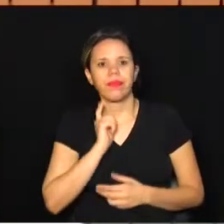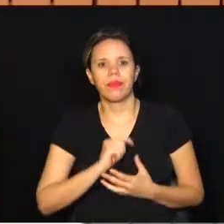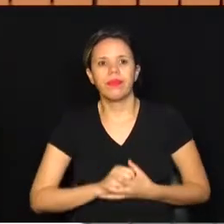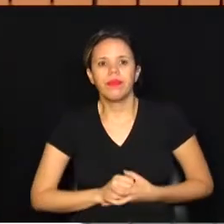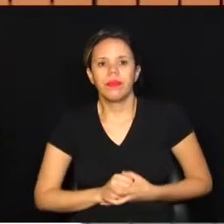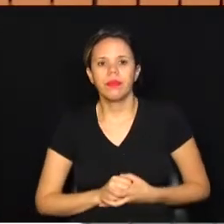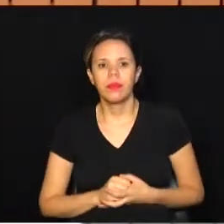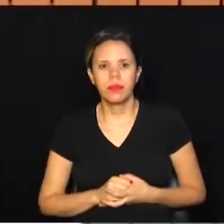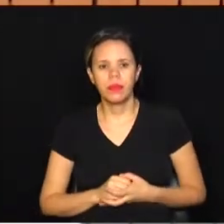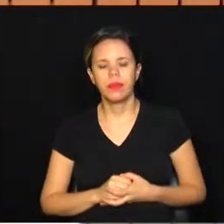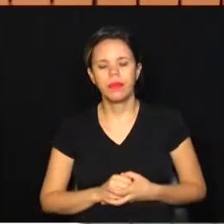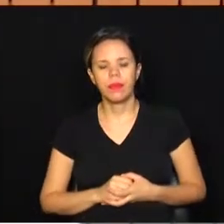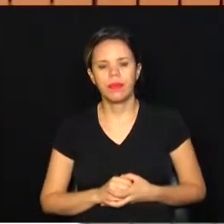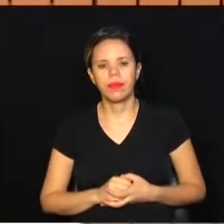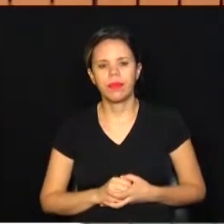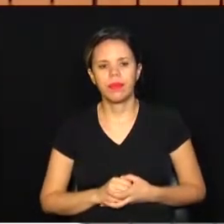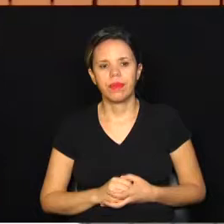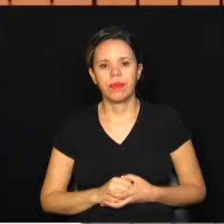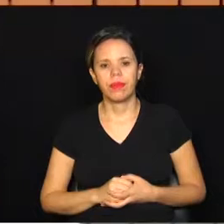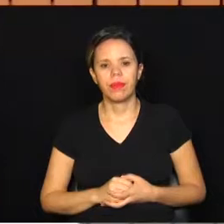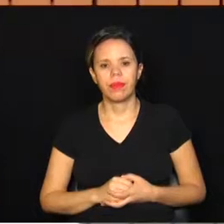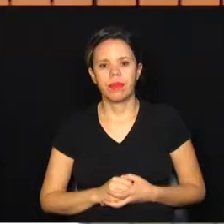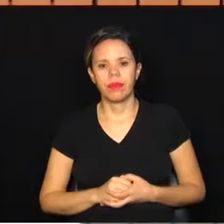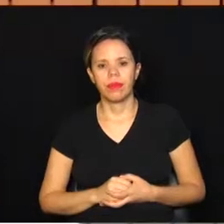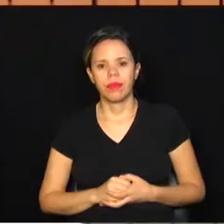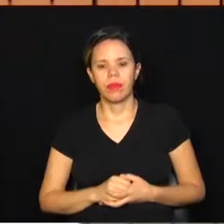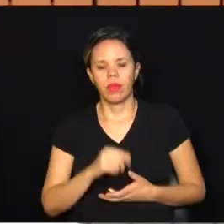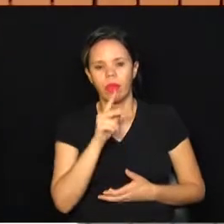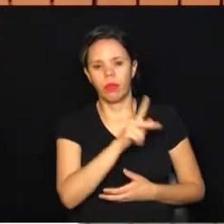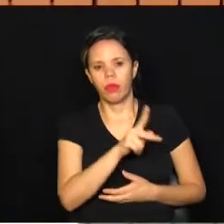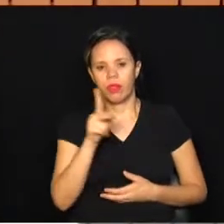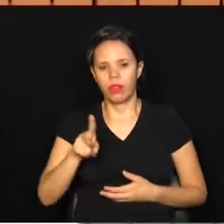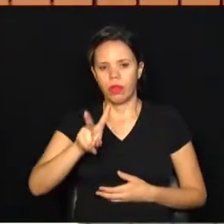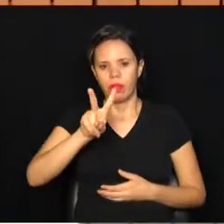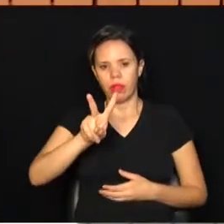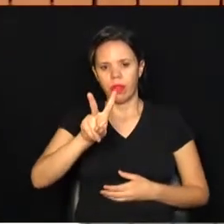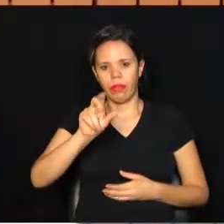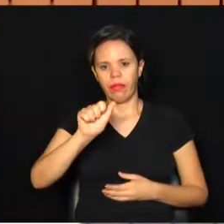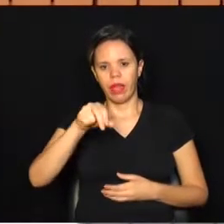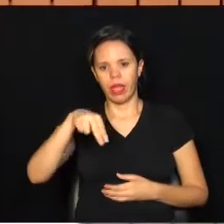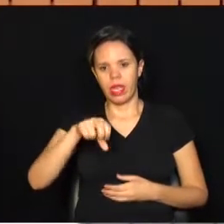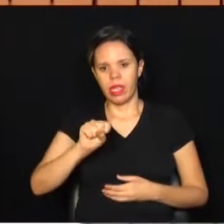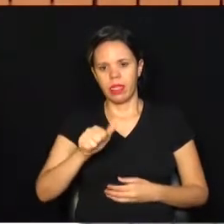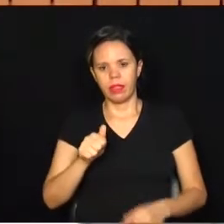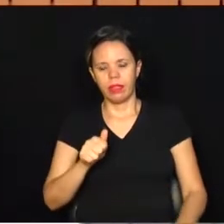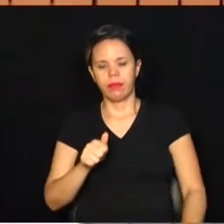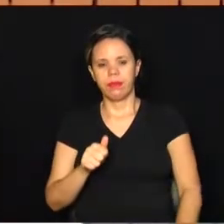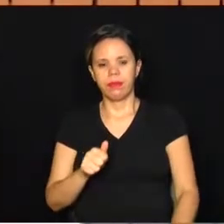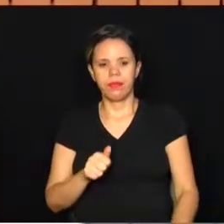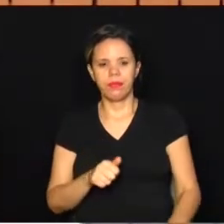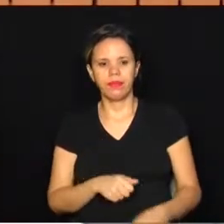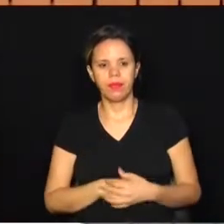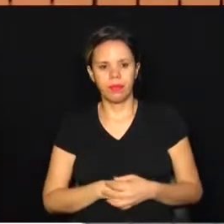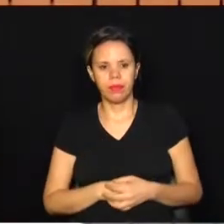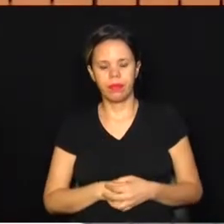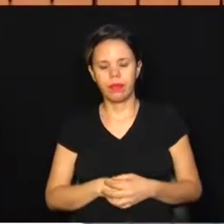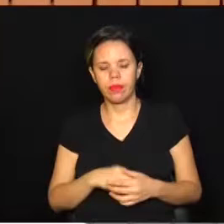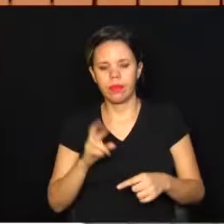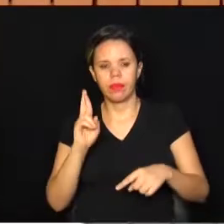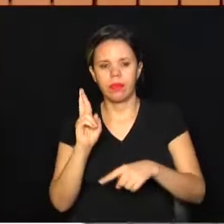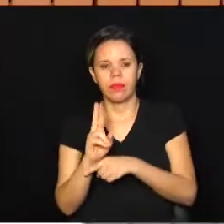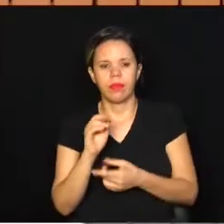de modo particular, a professora Vanessa, que está conosco aqui, também nossa representante